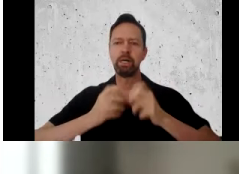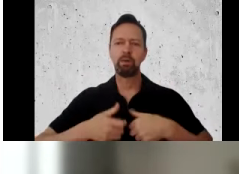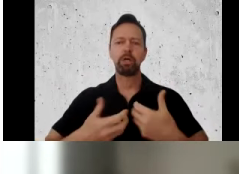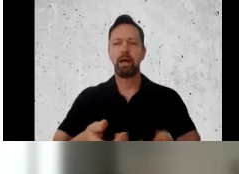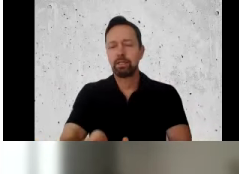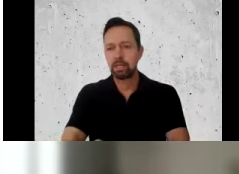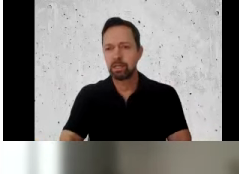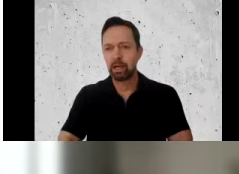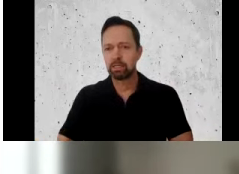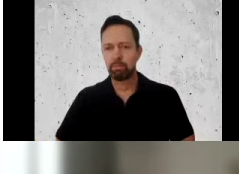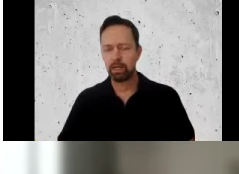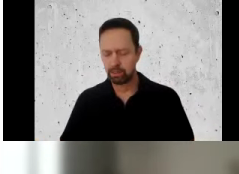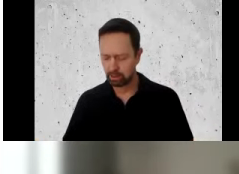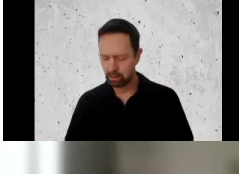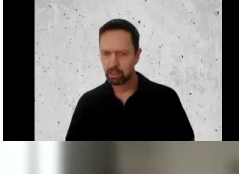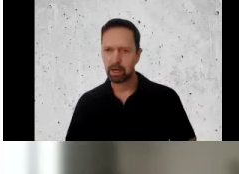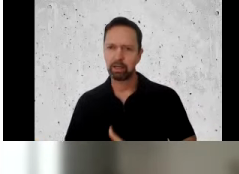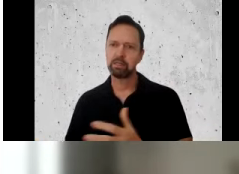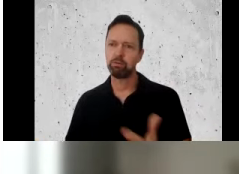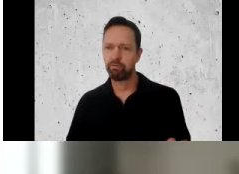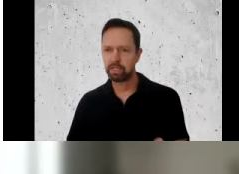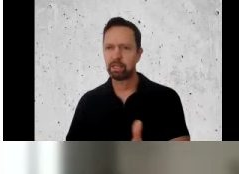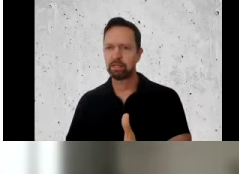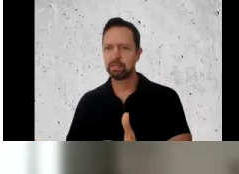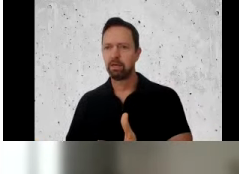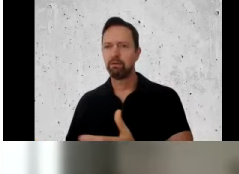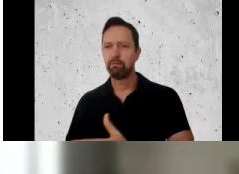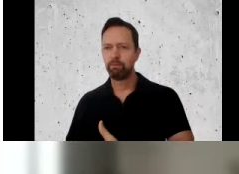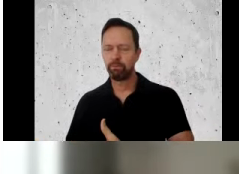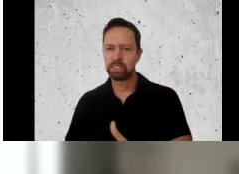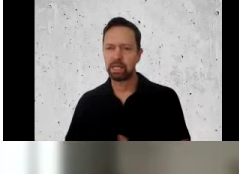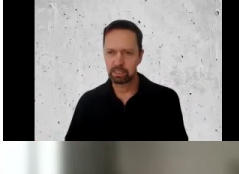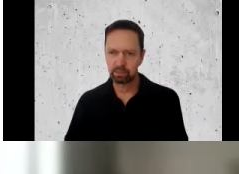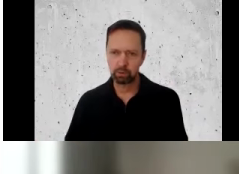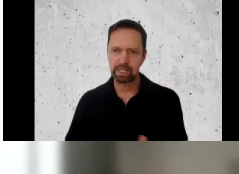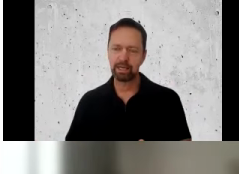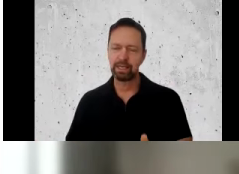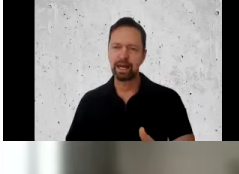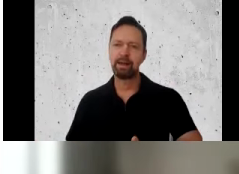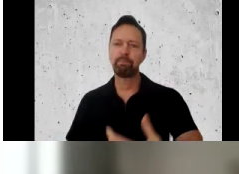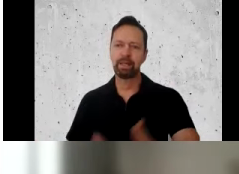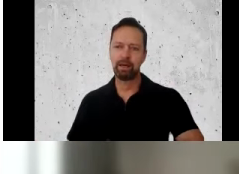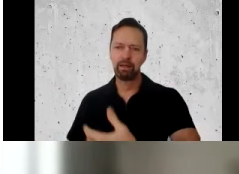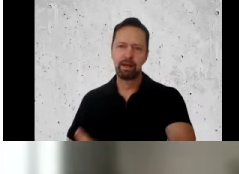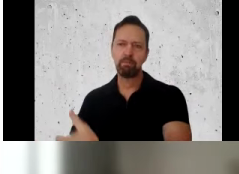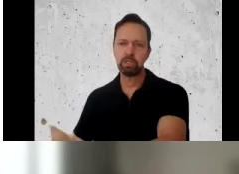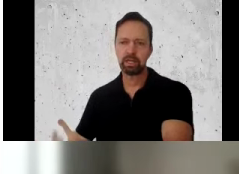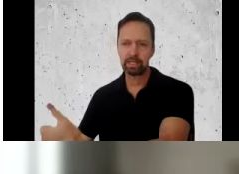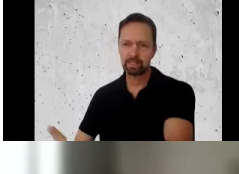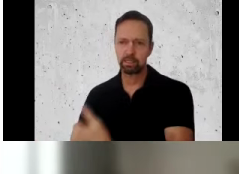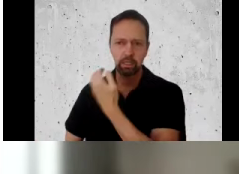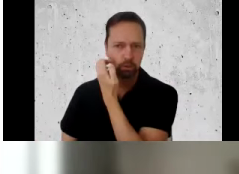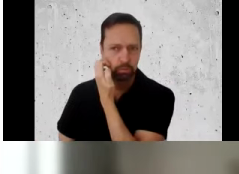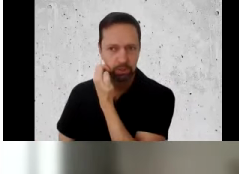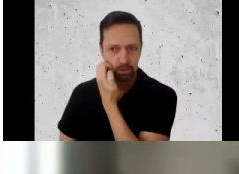uma demanda por regras, essas regras aparecem, aí é questão de ver se elas conseguem adaptar à medida